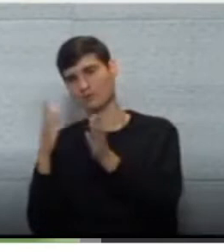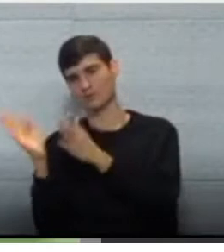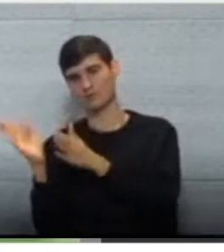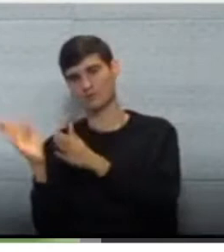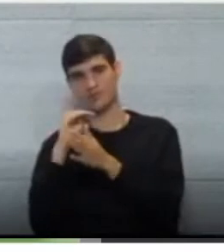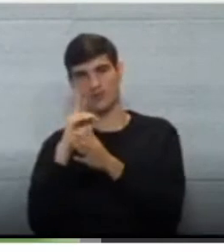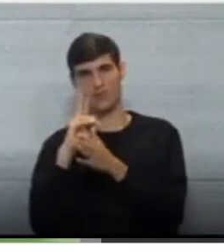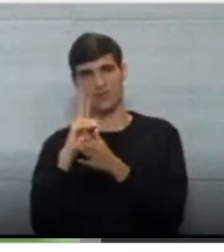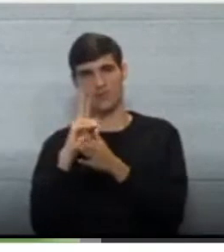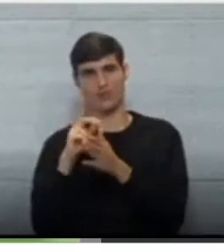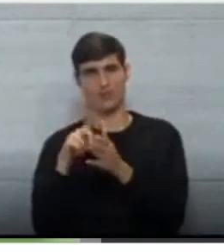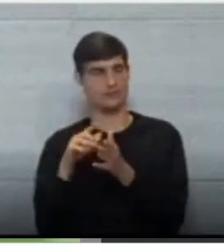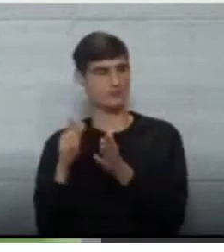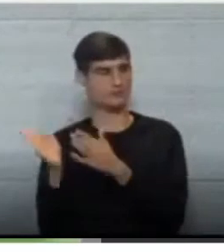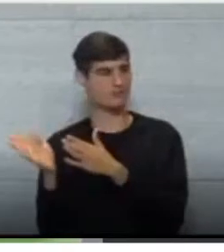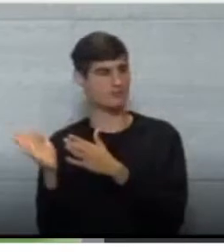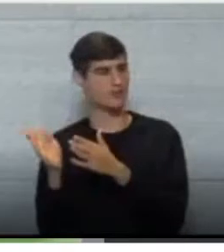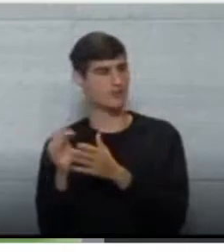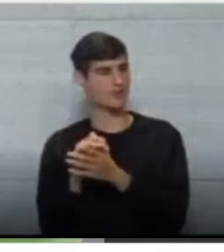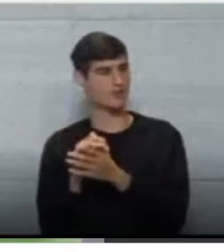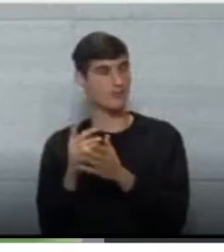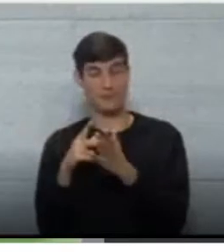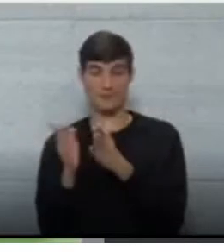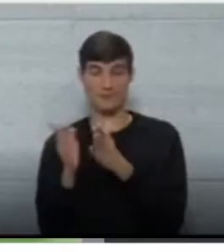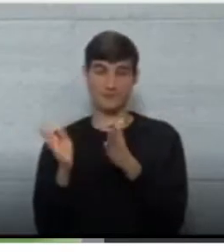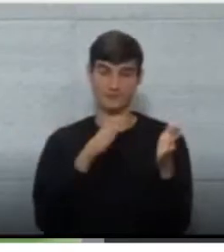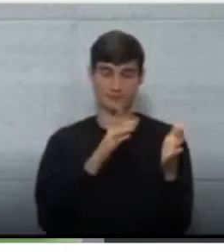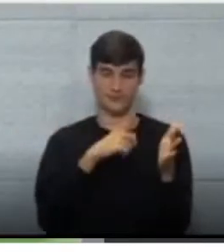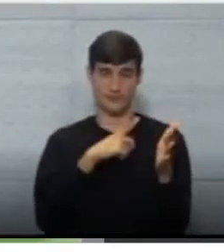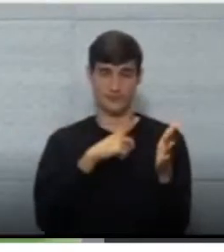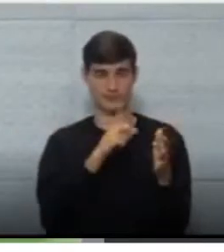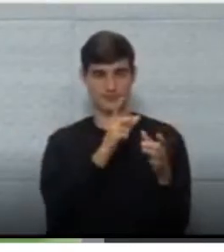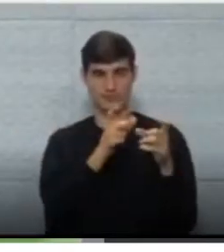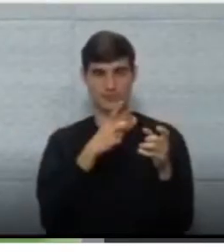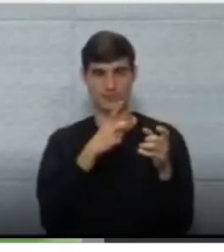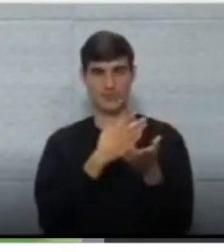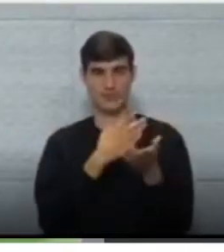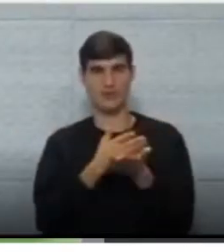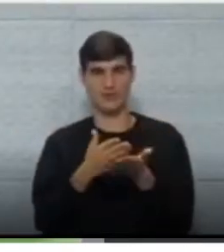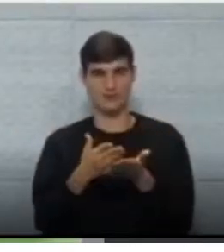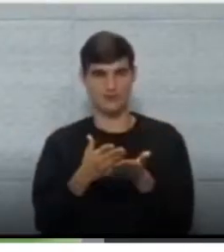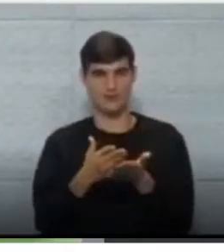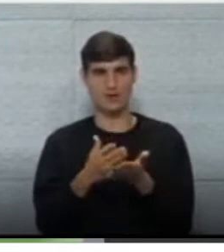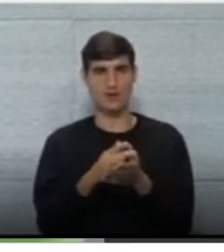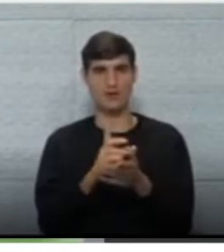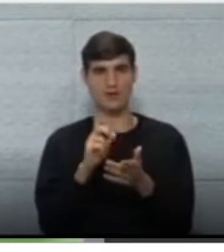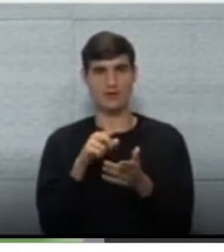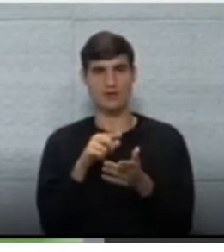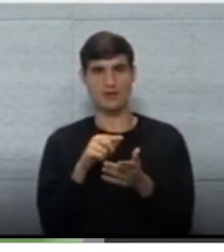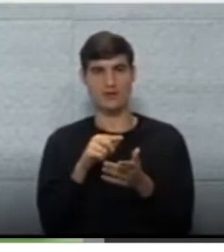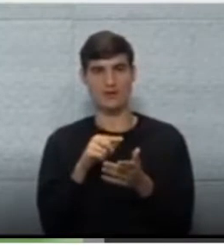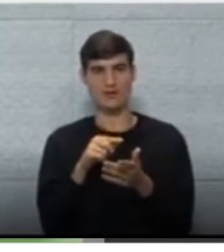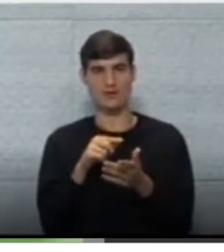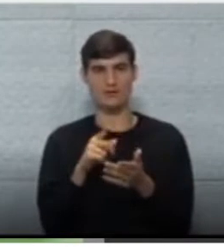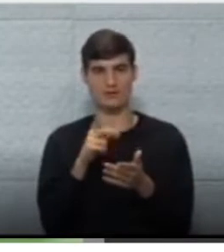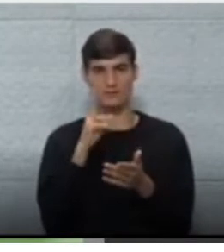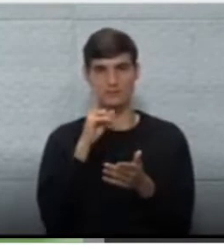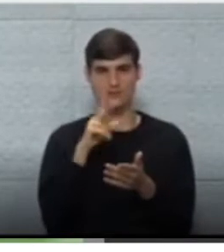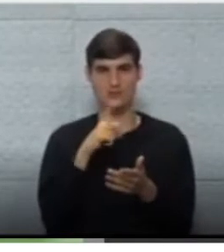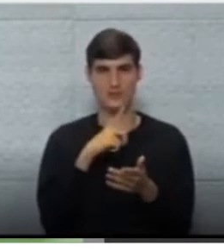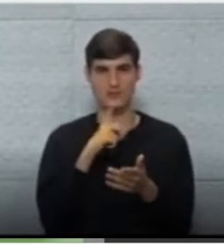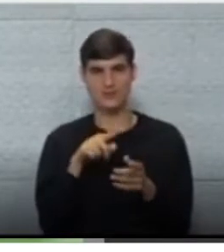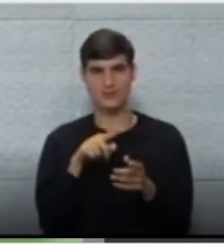ótima. Isso depende, é claro, do quanto de micro-organismo tem na nossa amostra inicial, Então, na amostra de leite inicial que a gente vai fazer. Geralmente, na amostra de leite não